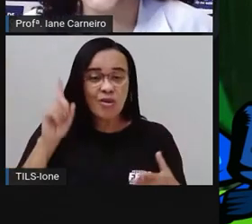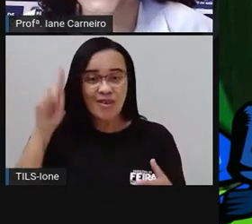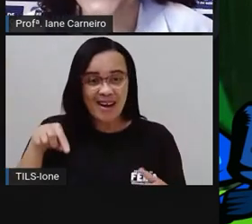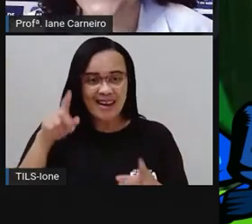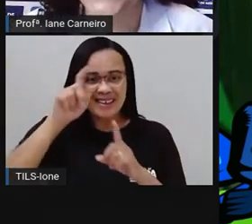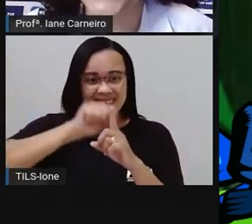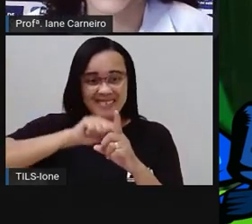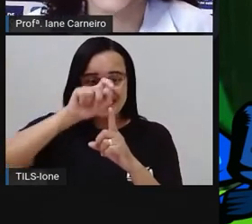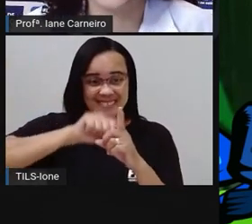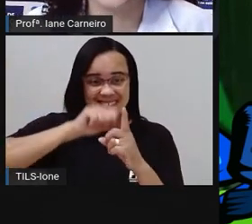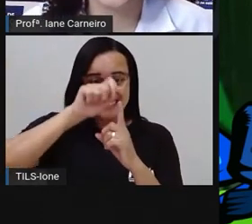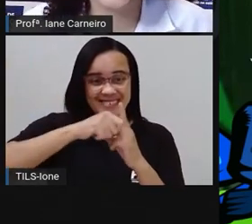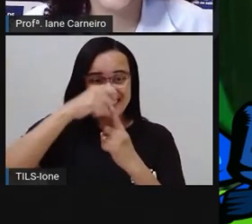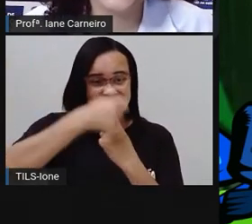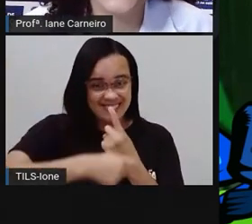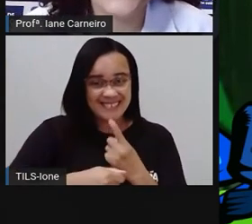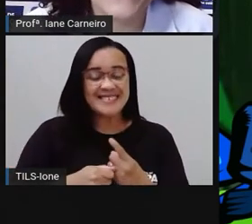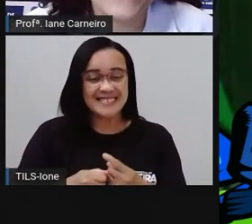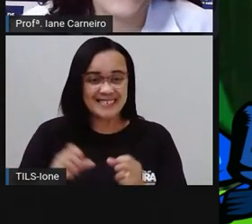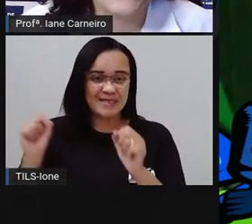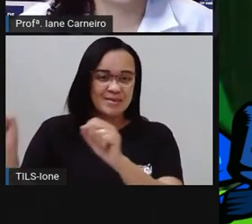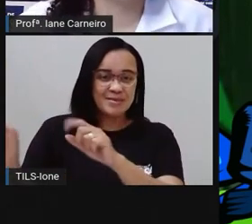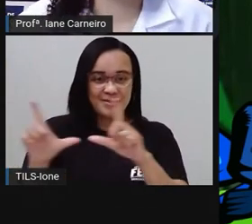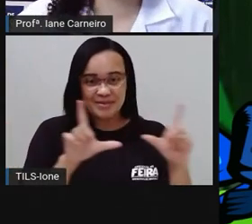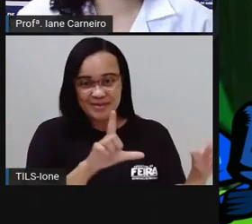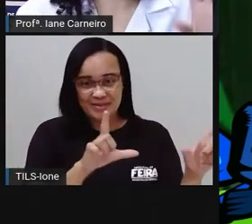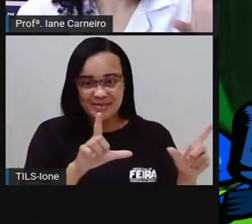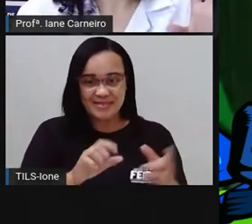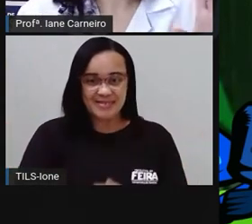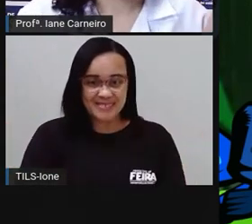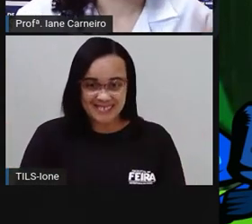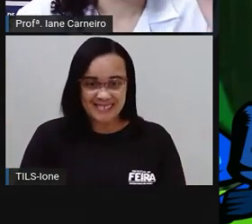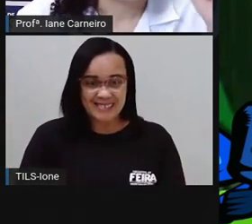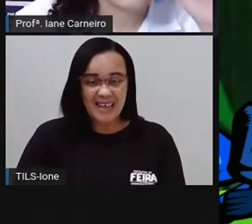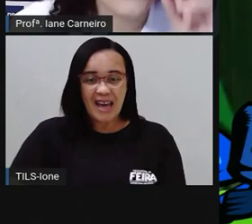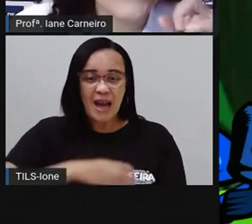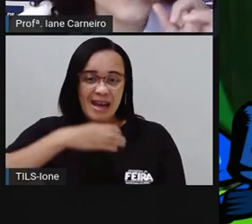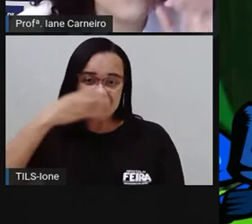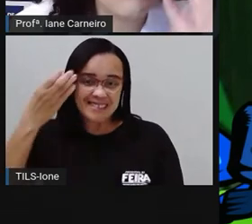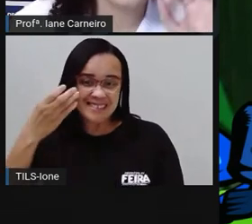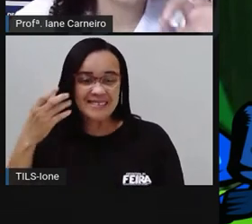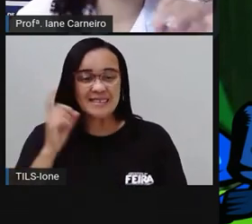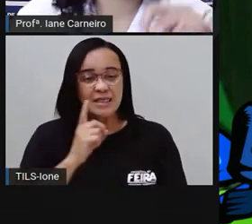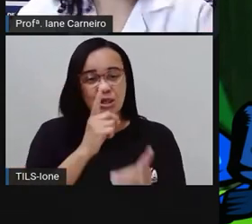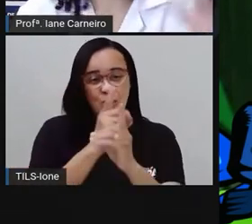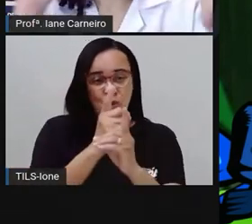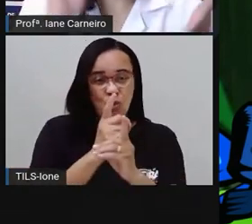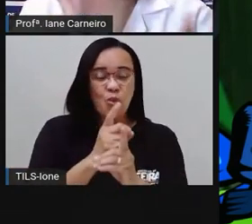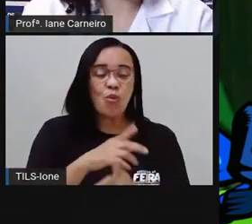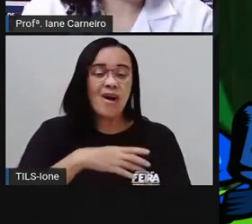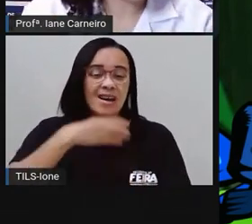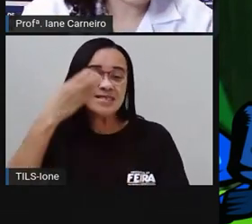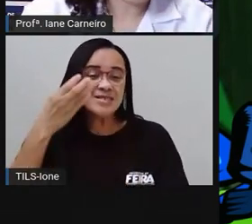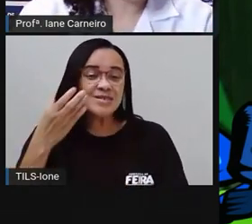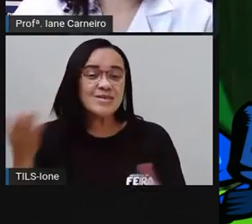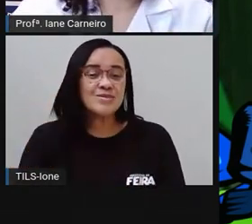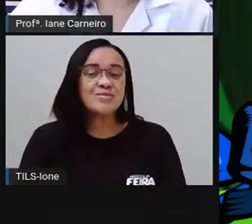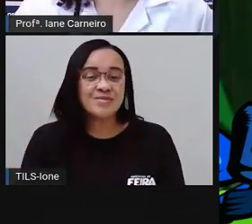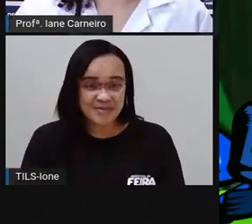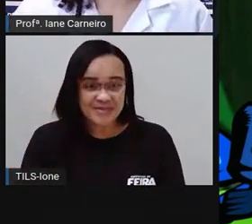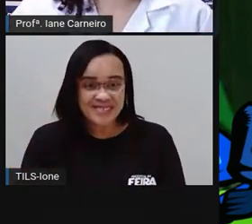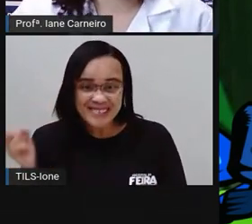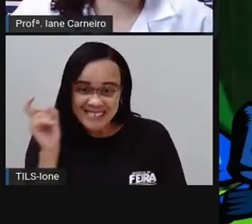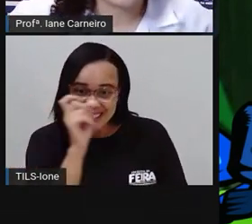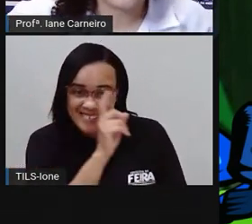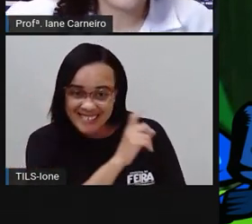banana. Joia. Próximo. Fruit time. Encontre uma fruta. Eita, que essa tá